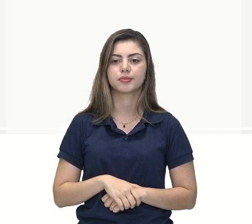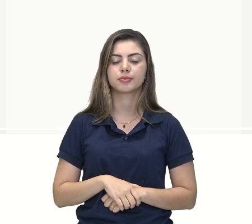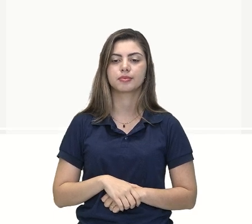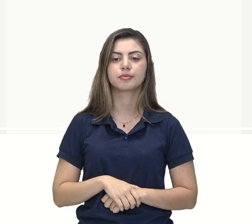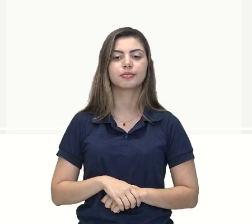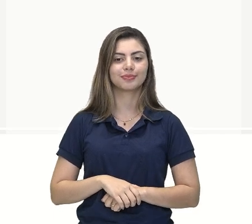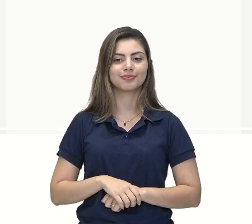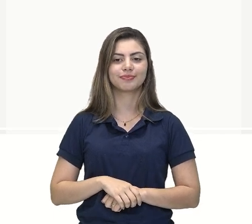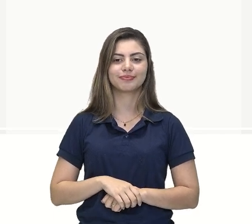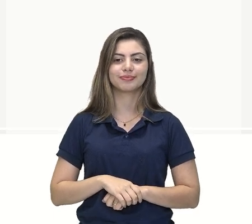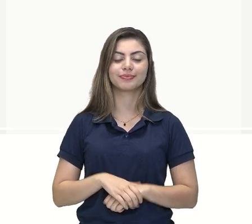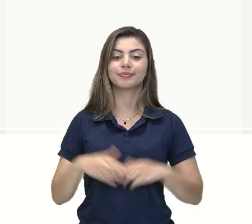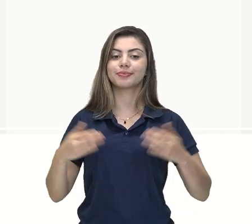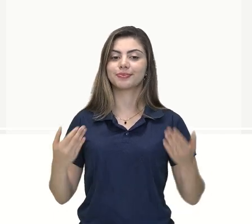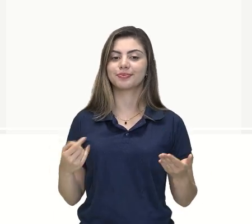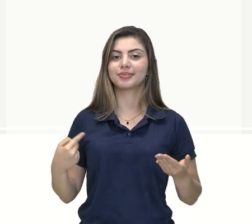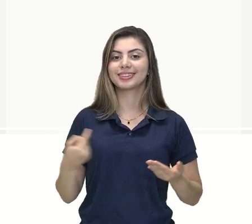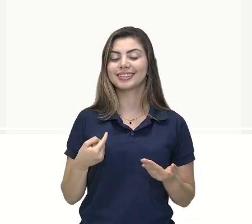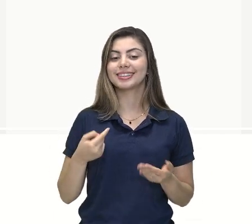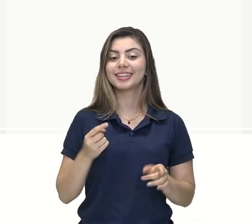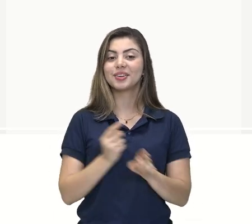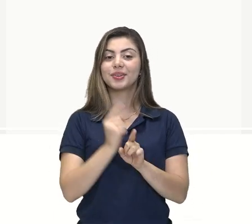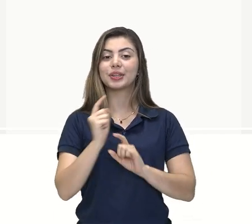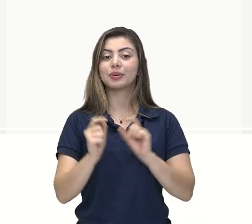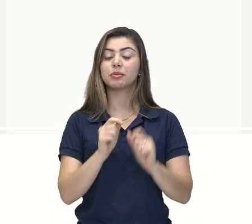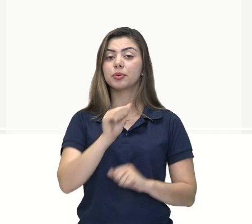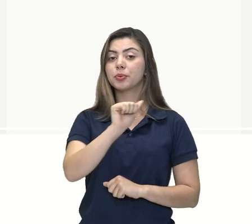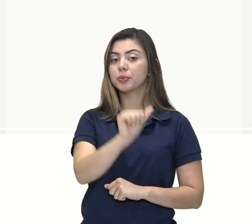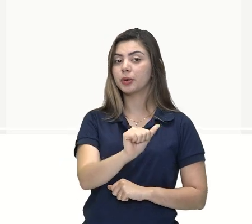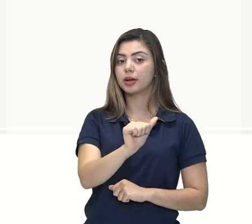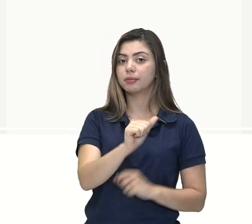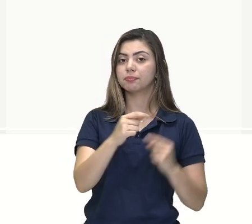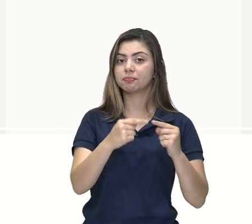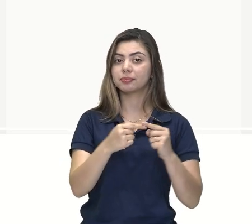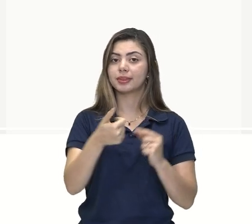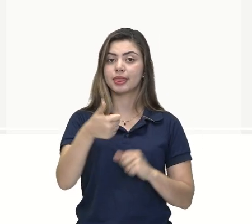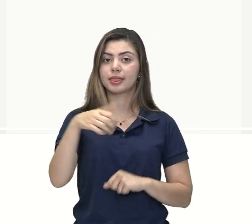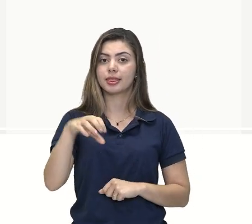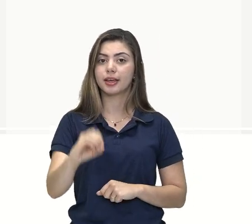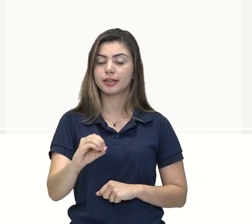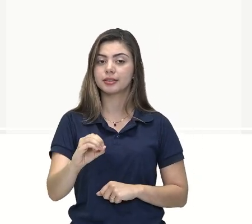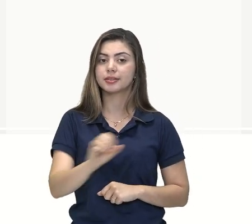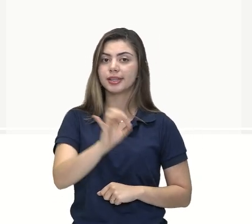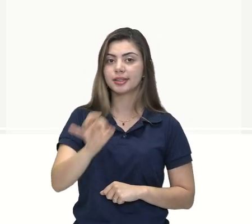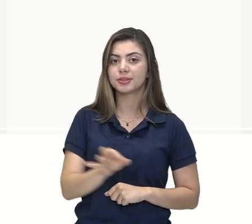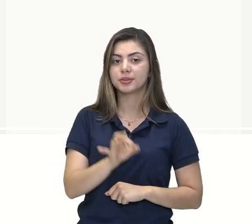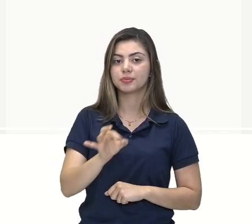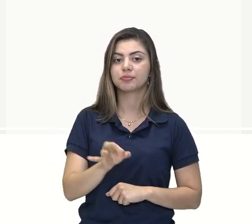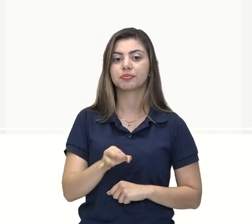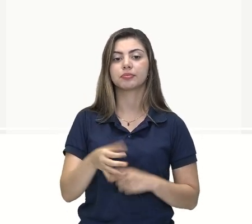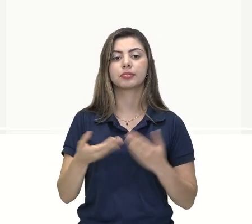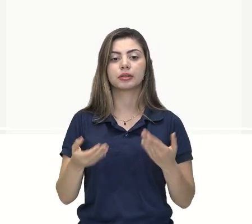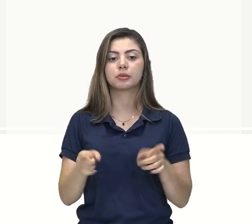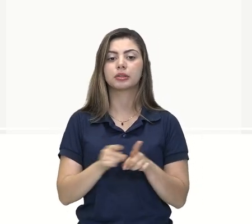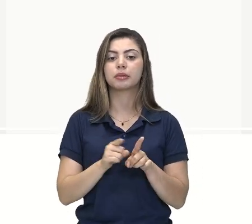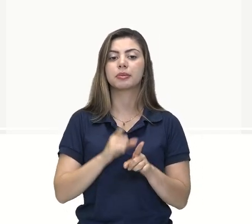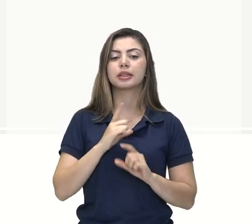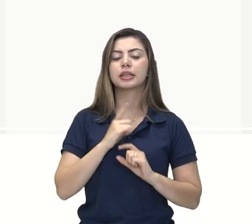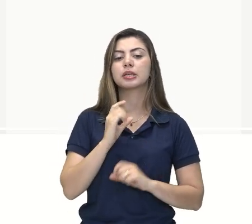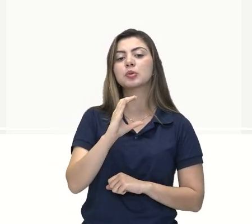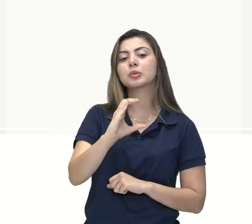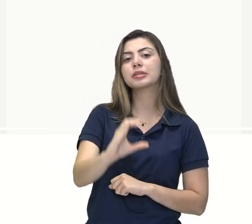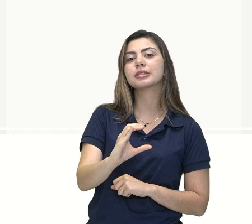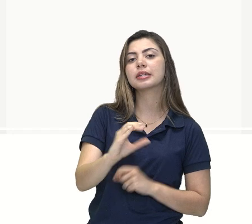Nós encontramos aqui, ó, o valor de A 10, não é? E o valor que nós encontramos para C